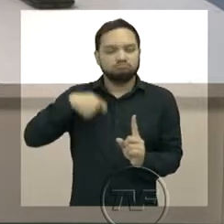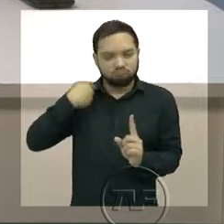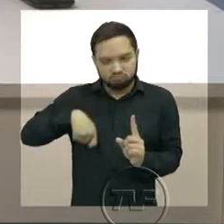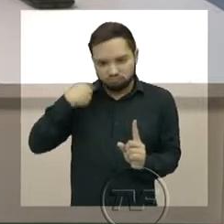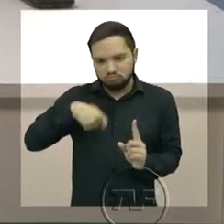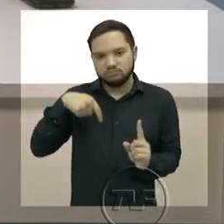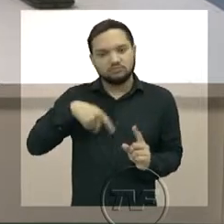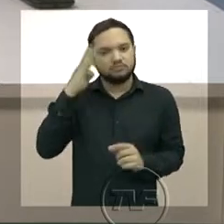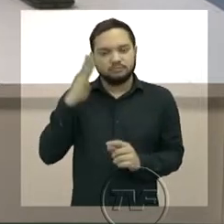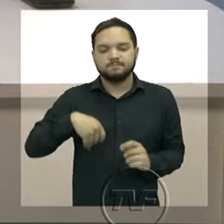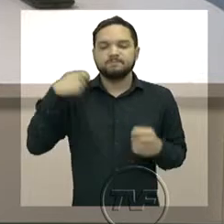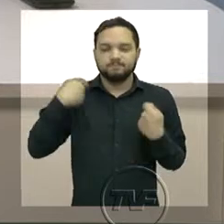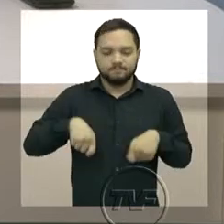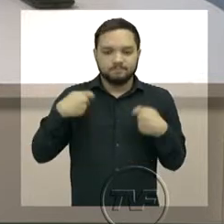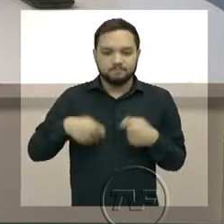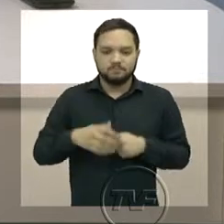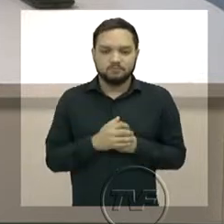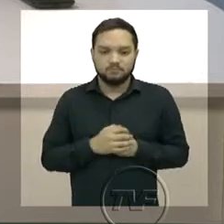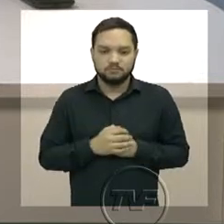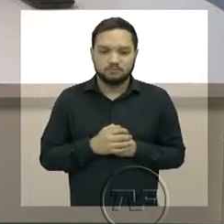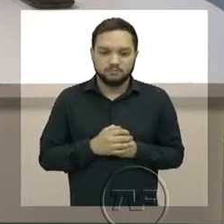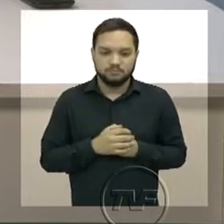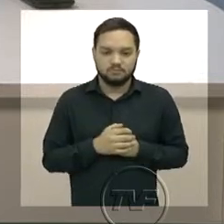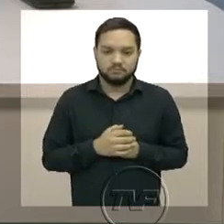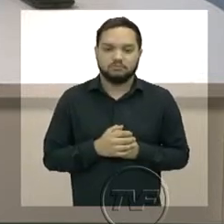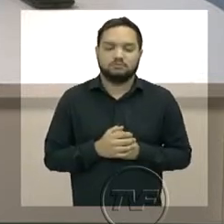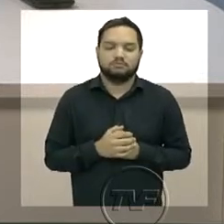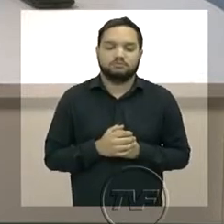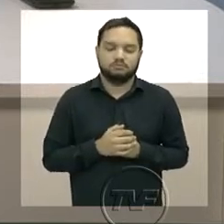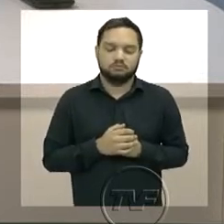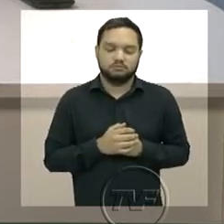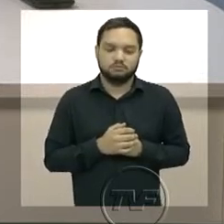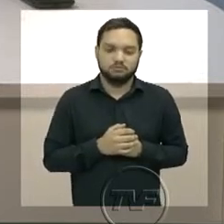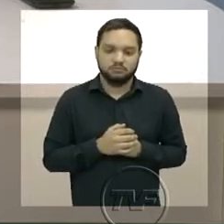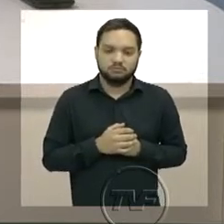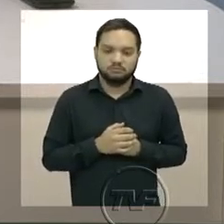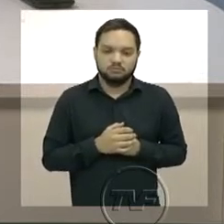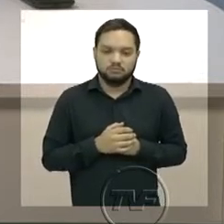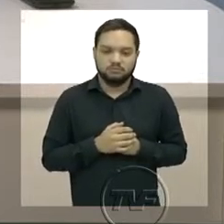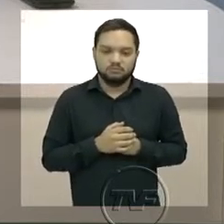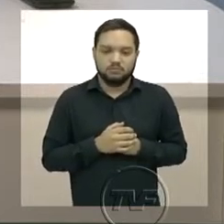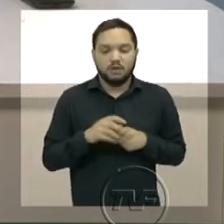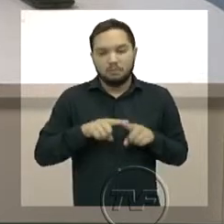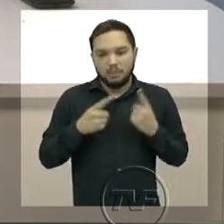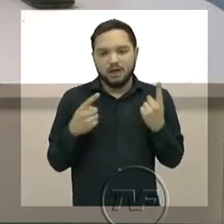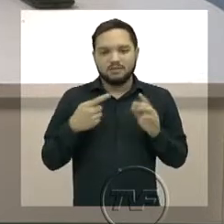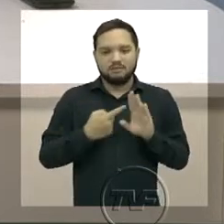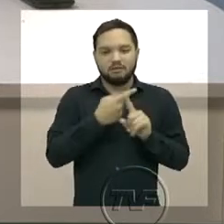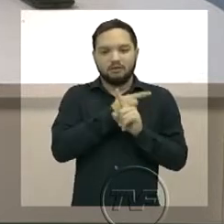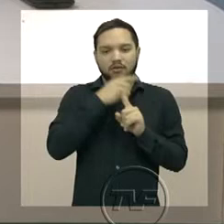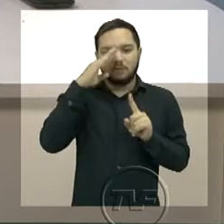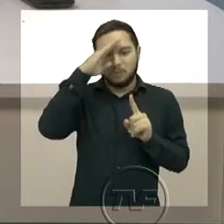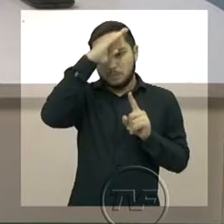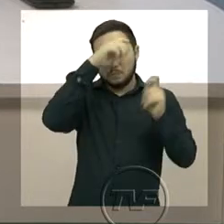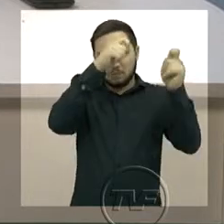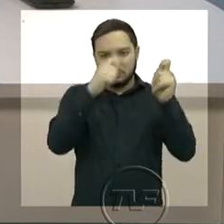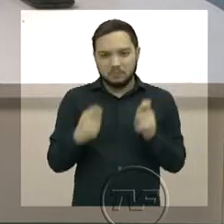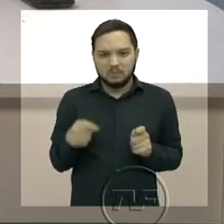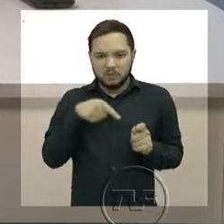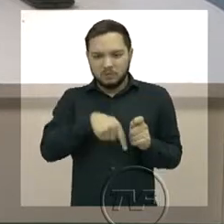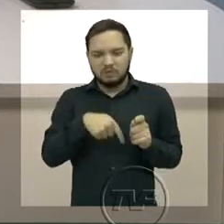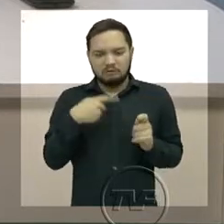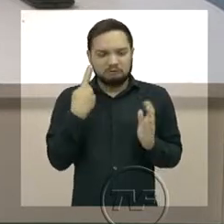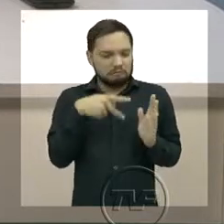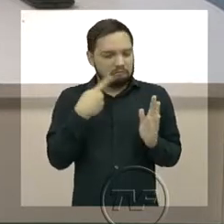ao país. Agora, talvez não seja a reforma tal como foi enviada pelo governo